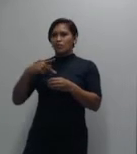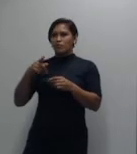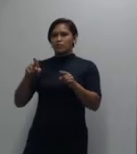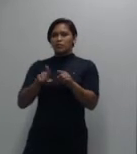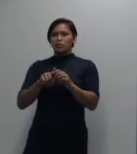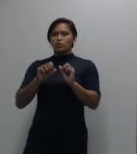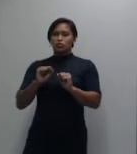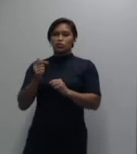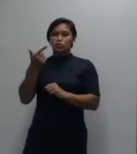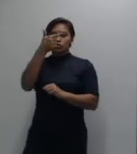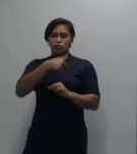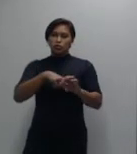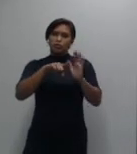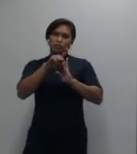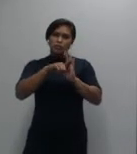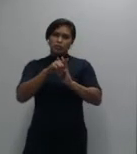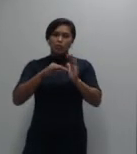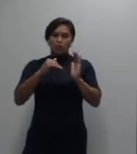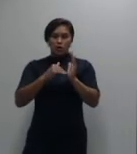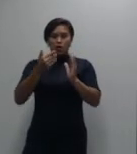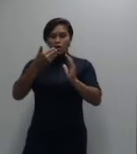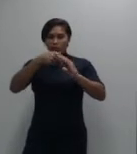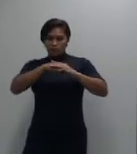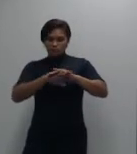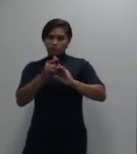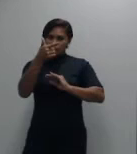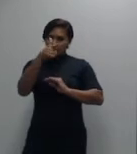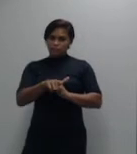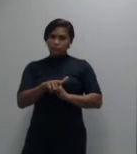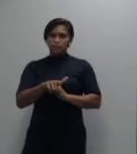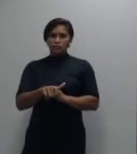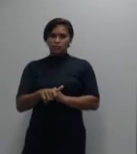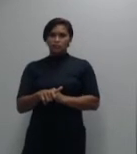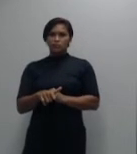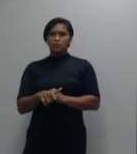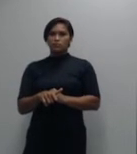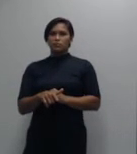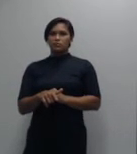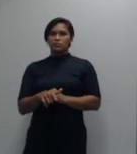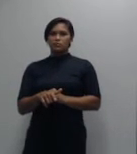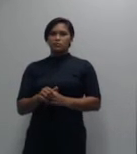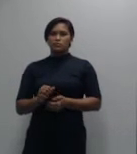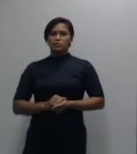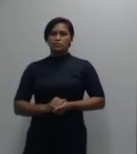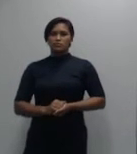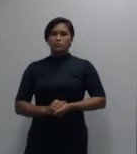de novo qual é a câmera aqui vou de novo o o o o